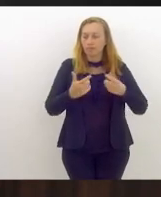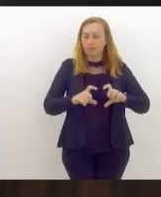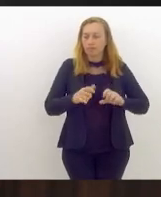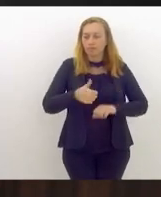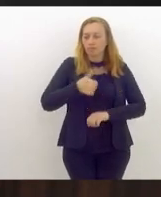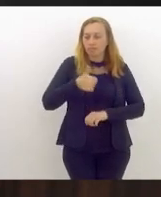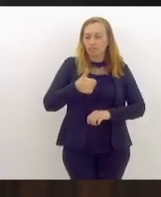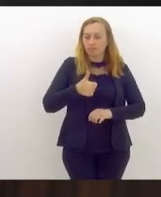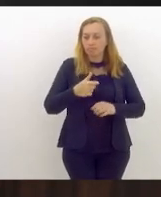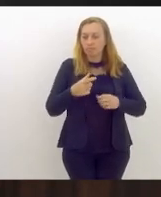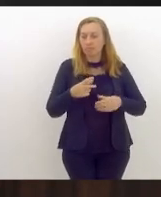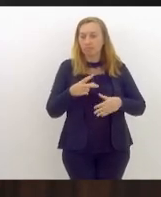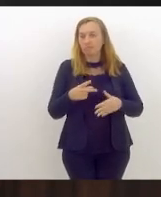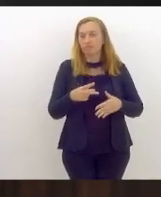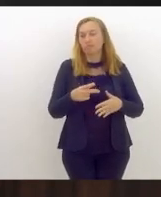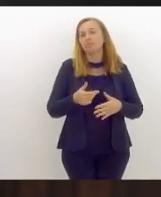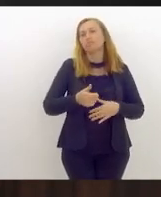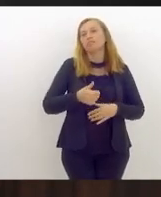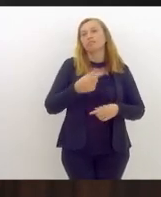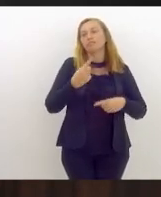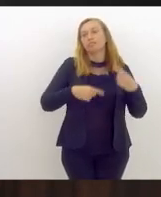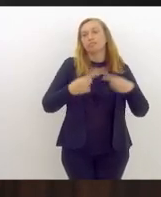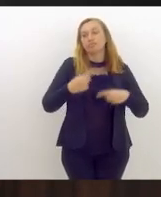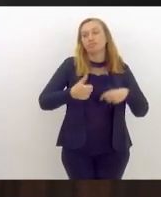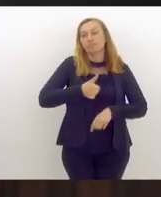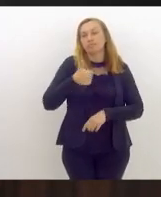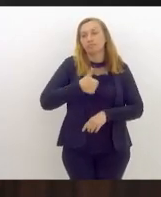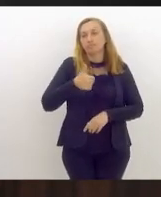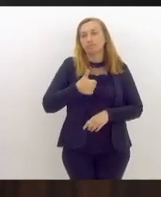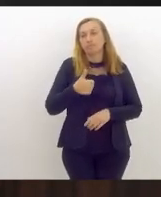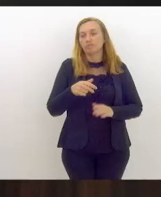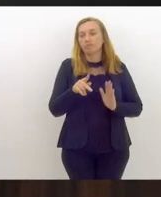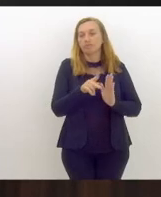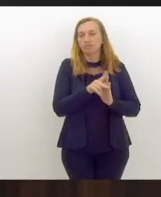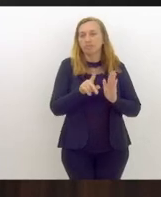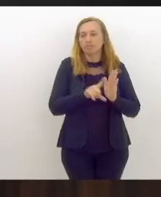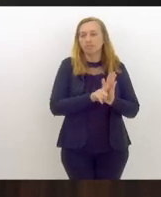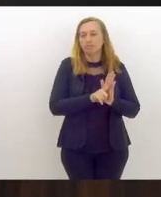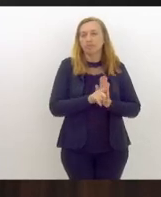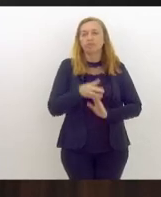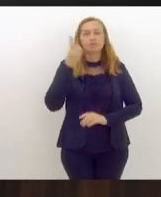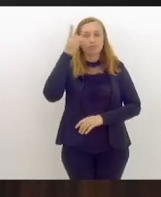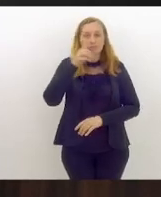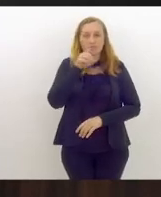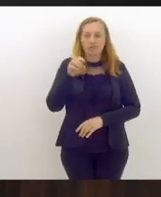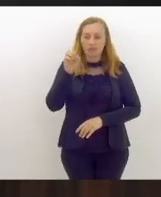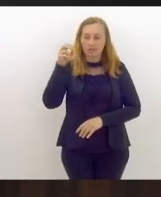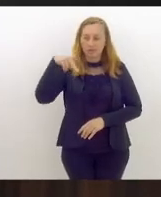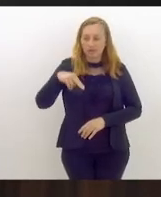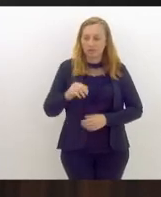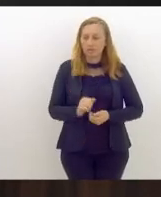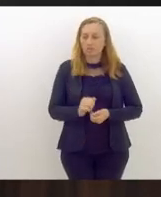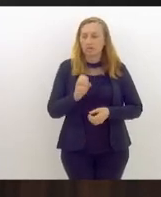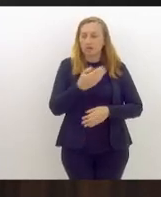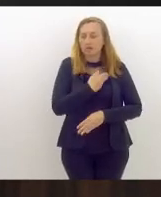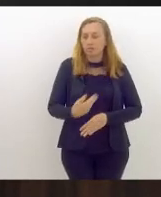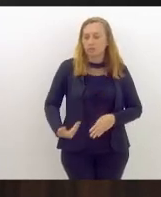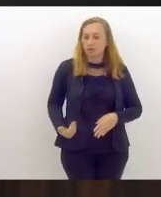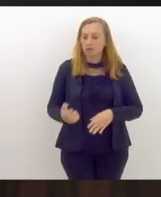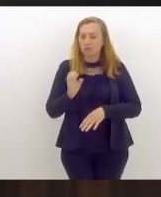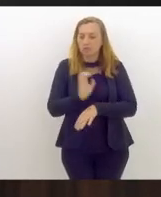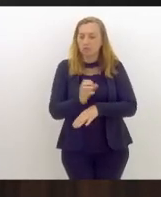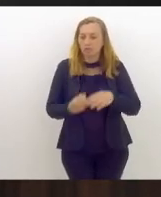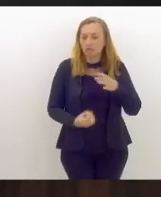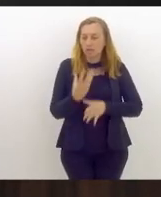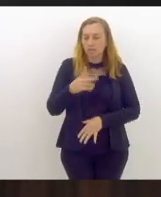artigo 47 do Regimento Interno e tramitação ordinária, primeira discussão, projeto de lei de autoria da deputada Zeidan, que autoriza o governo do Estado a criar política